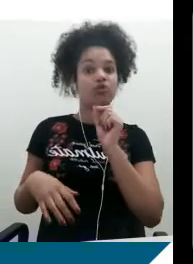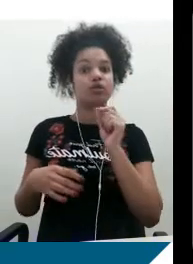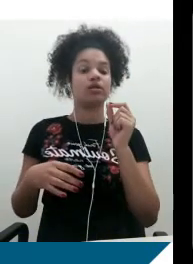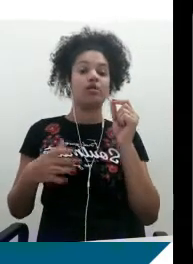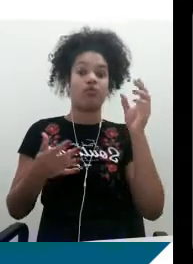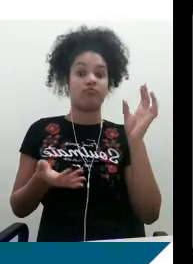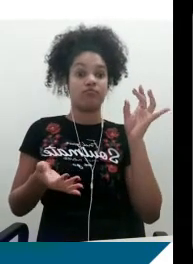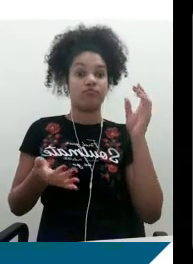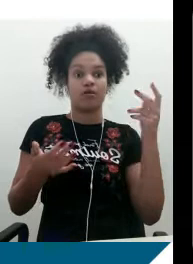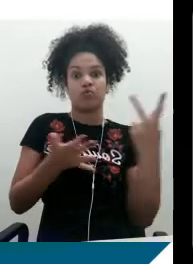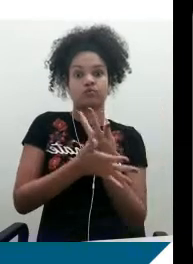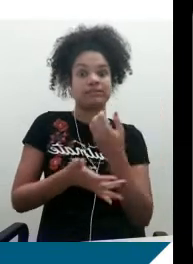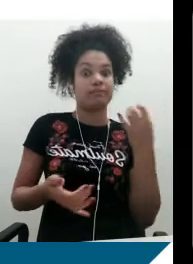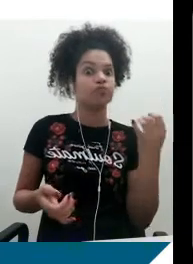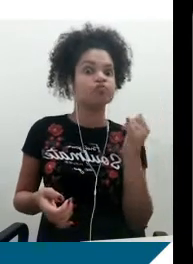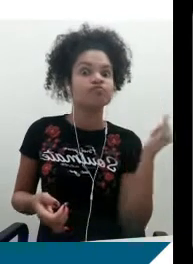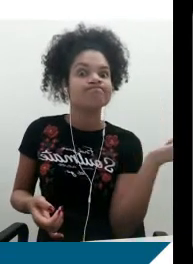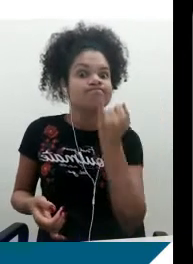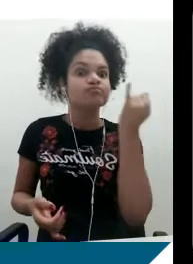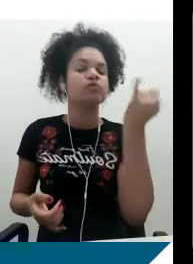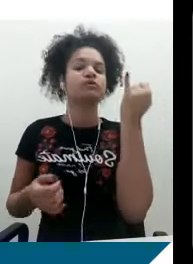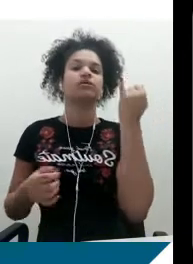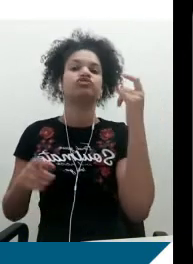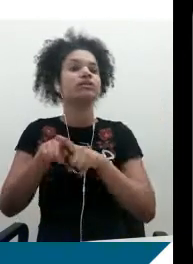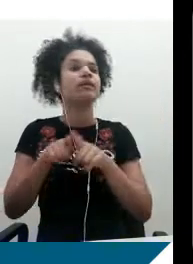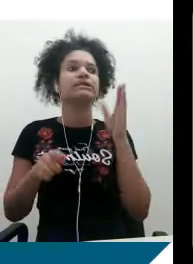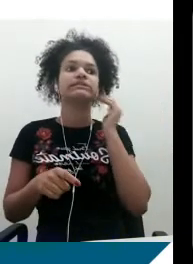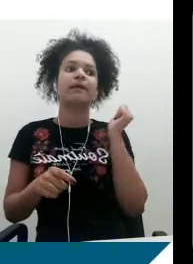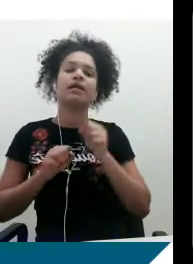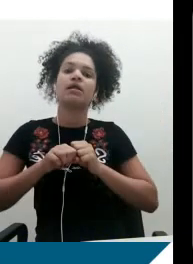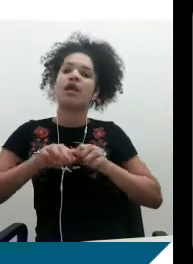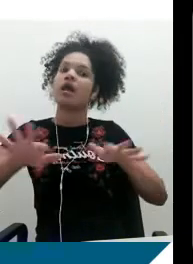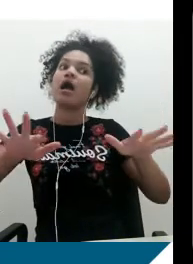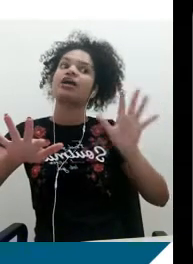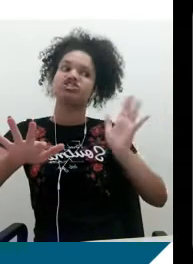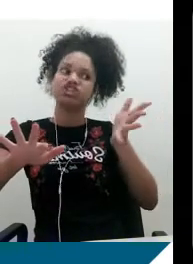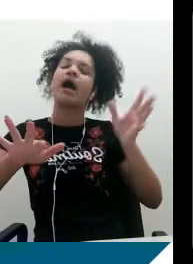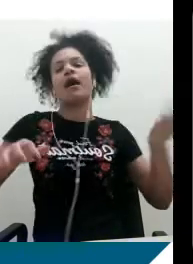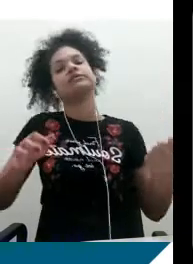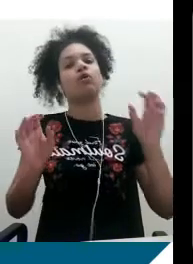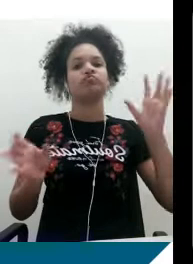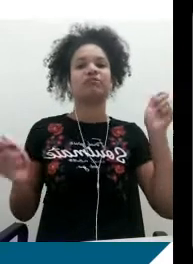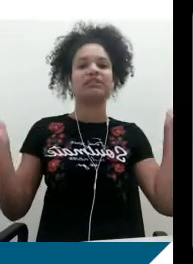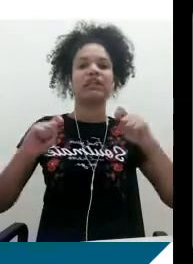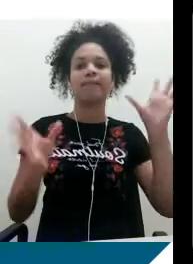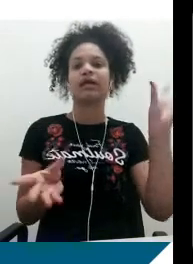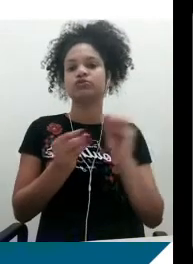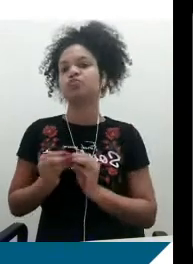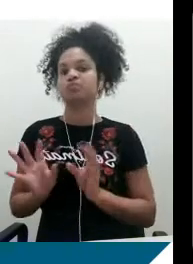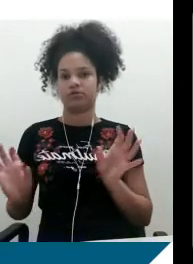dessa estratégia é trazer um fato muito útil para esse tipo de contextualização e saber sintetizá-lo do